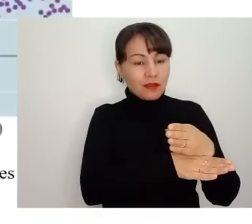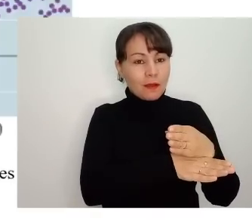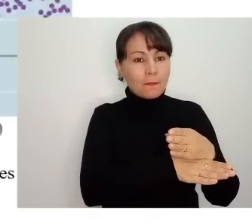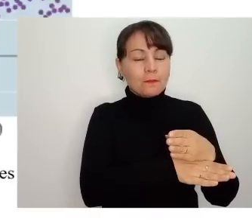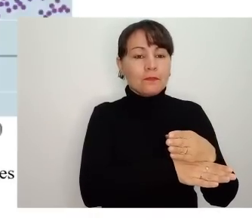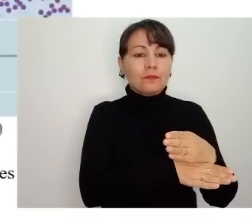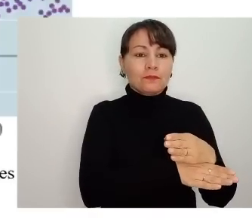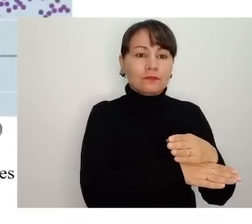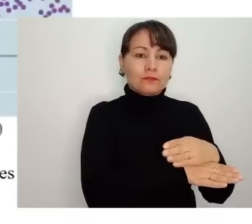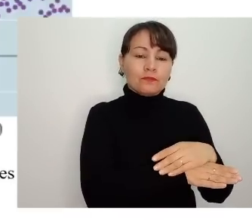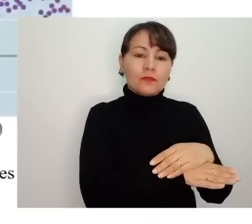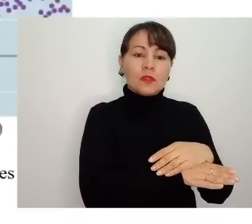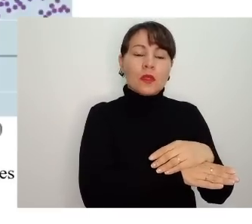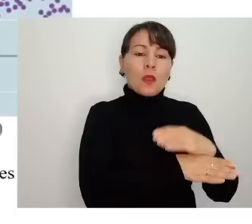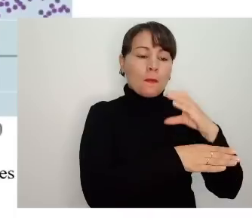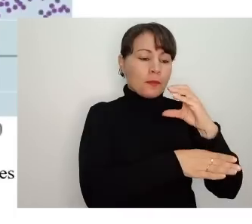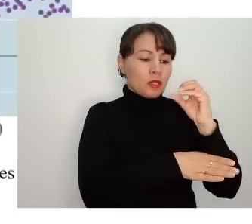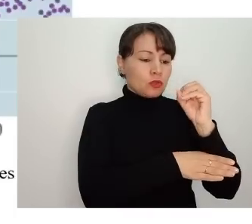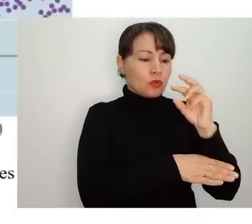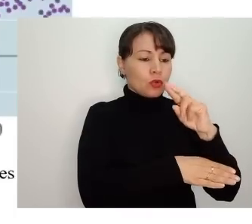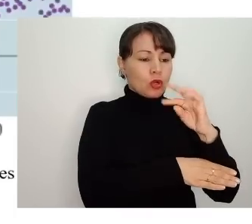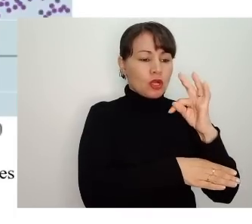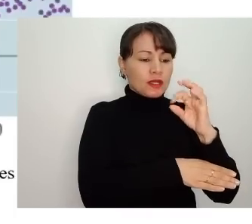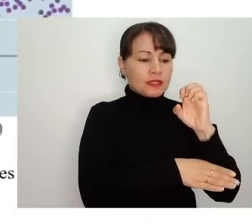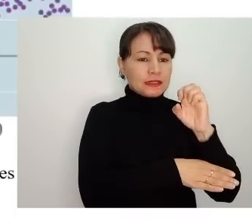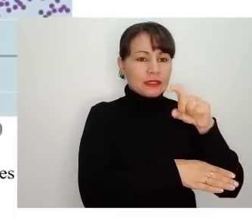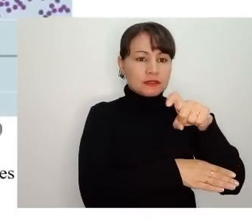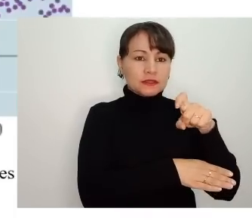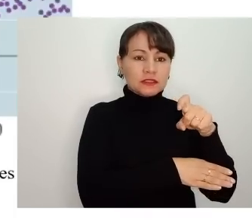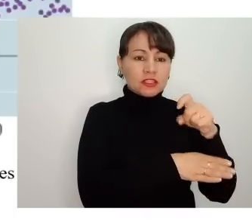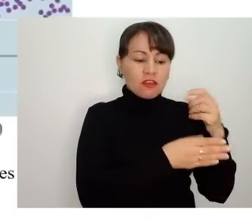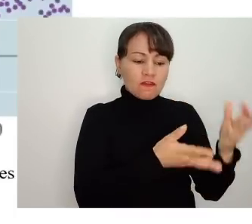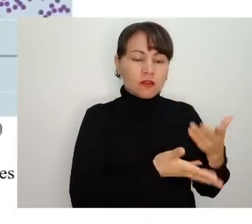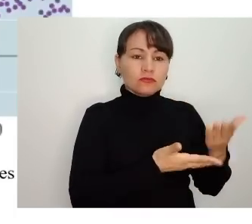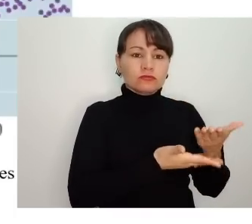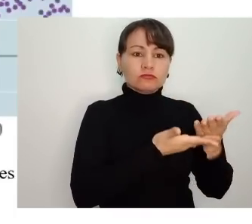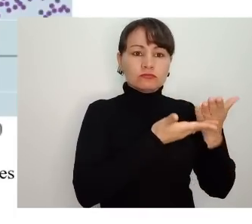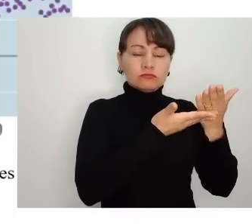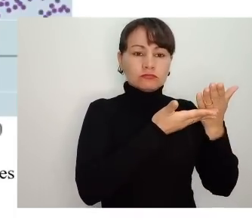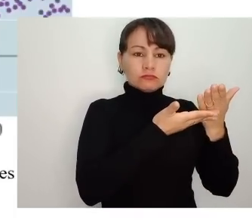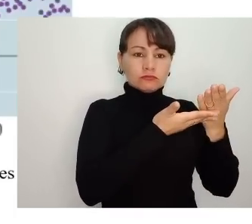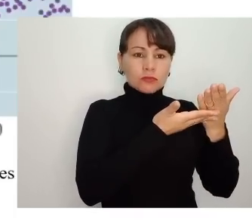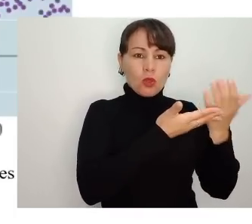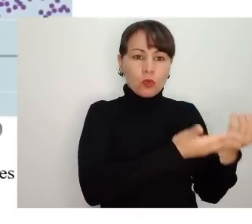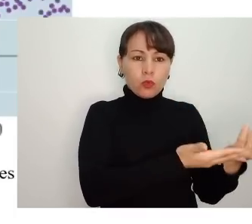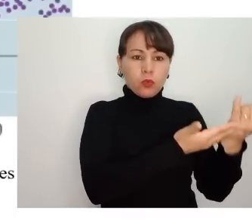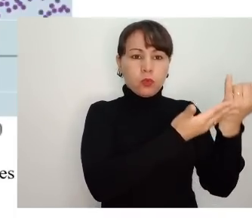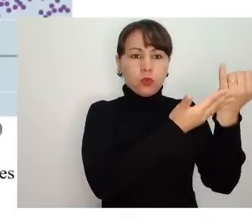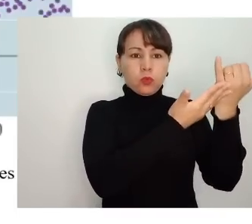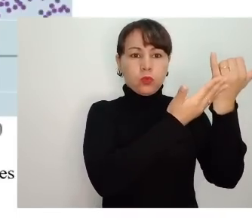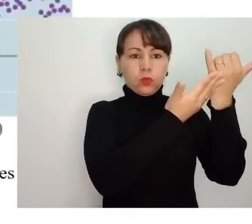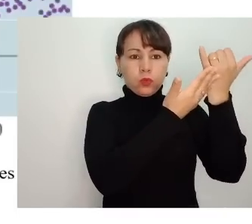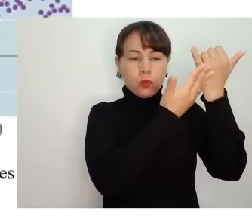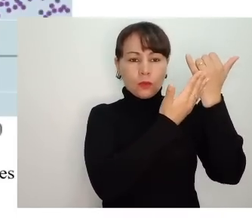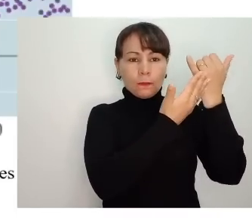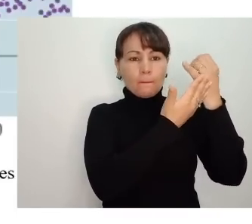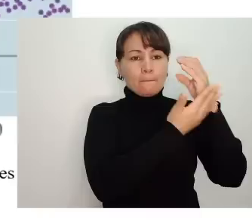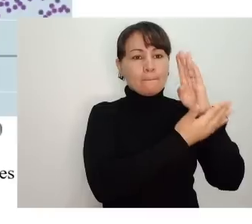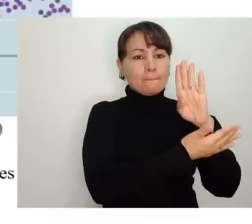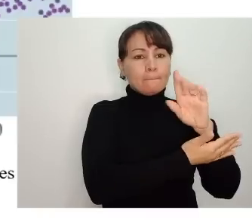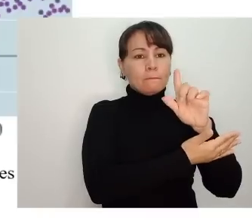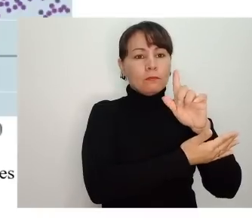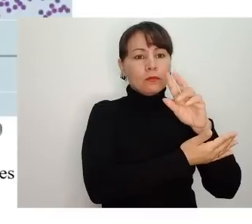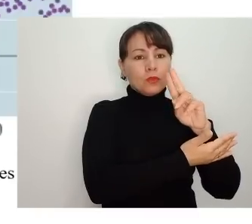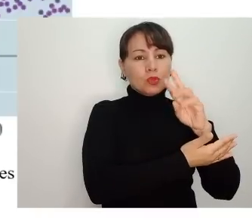pelo córtex entorrinal, que vai estimular via sinapse